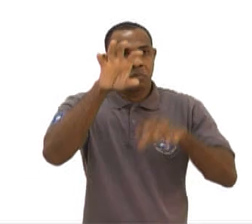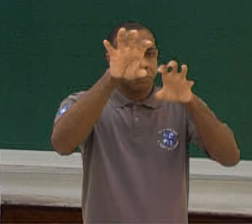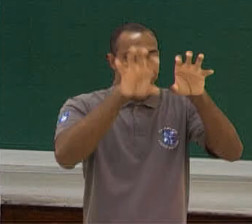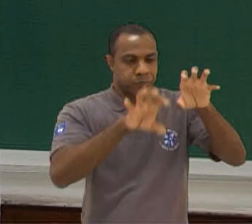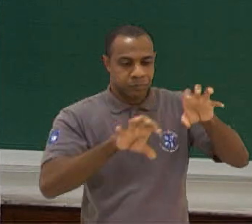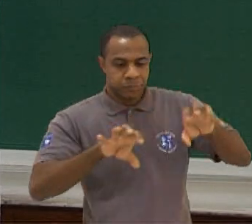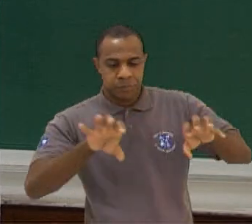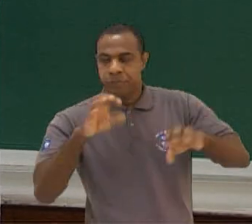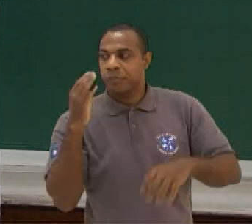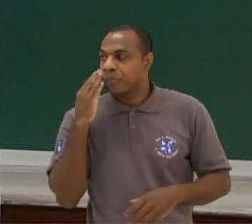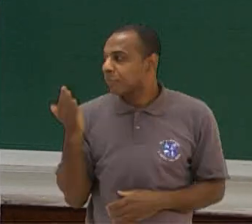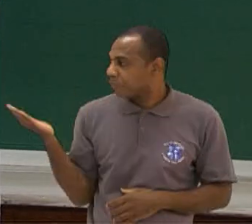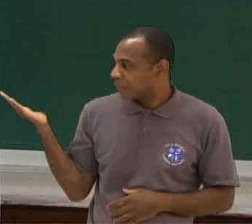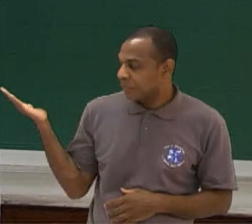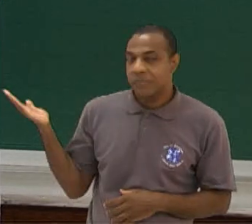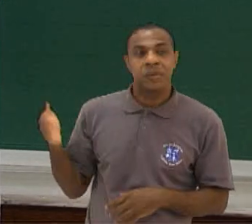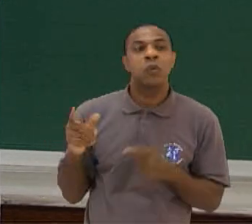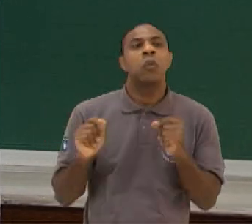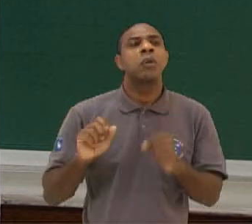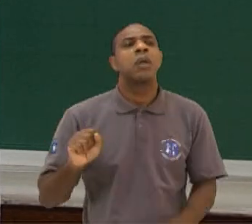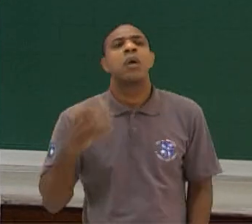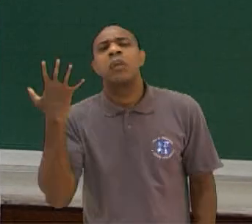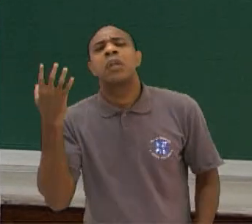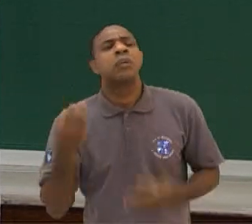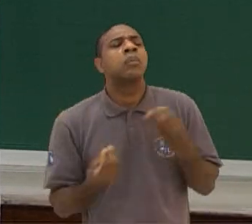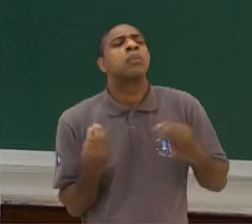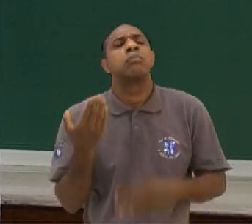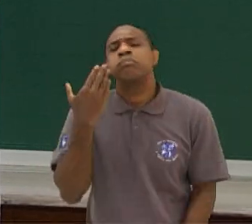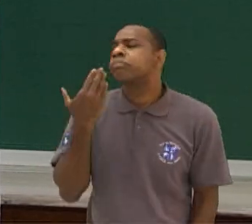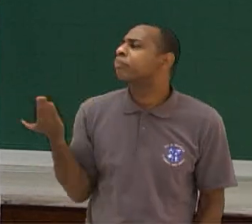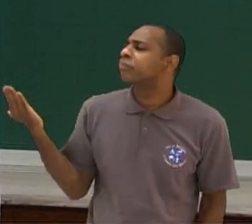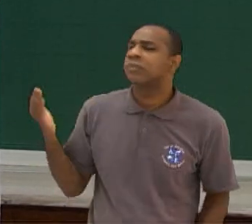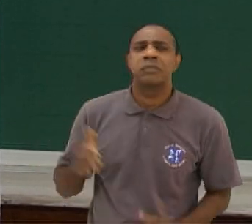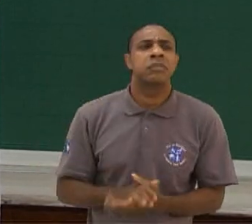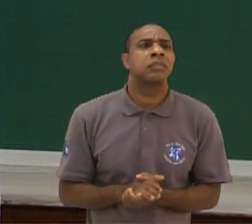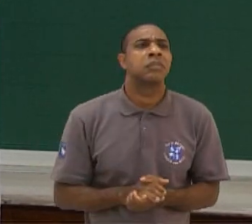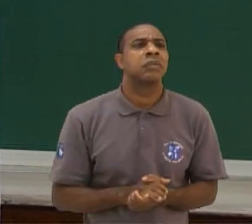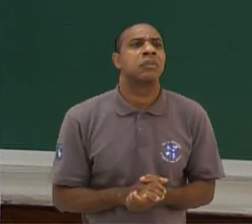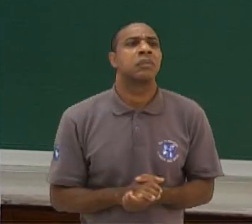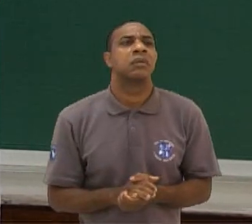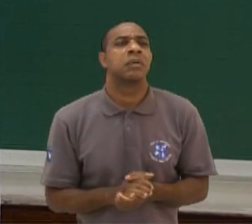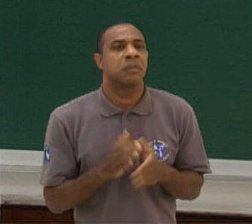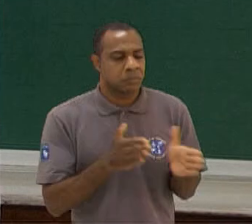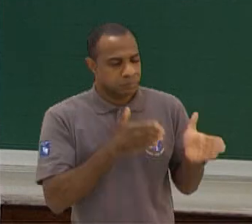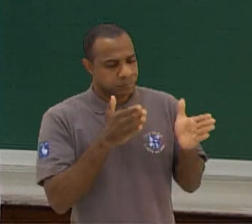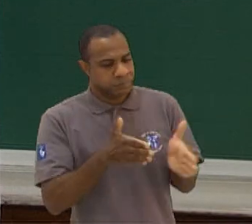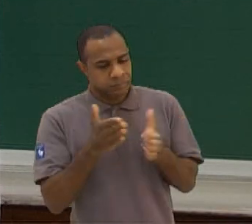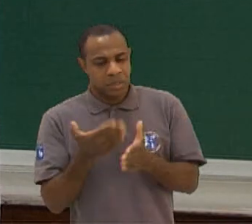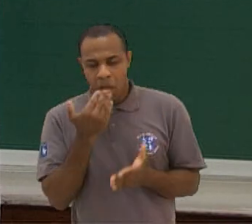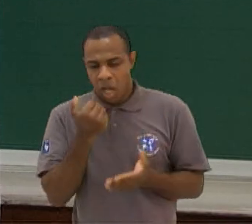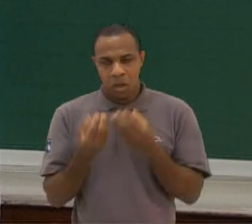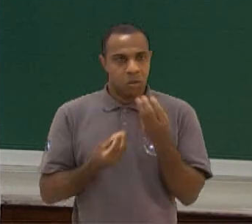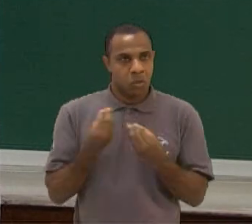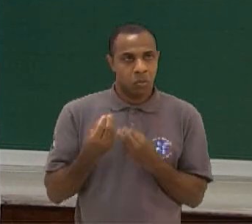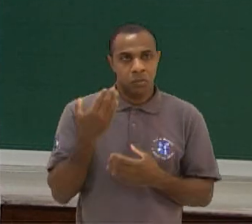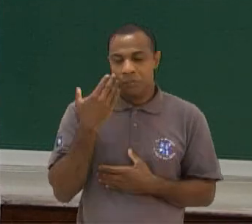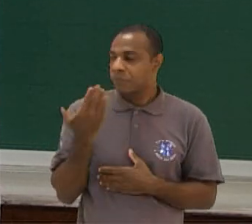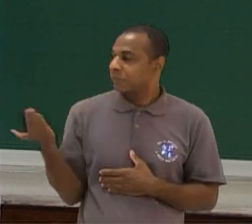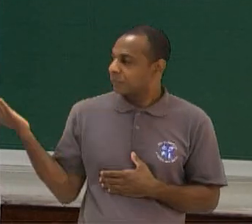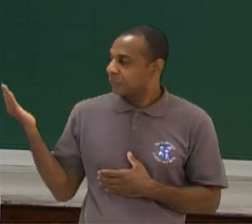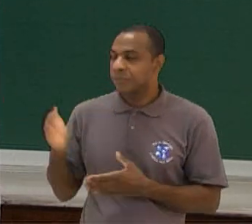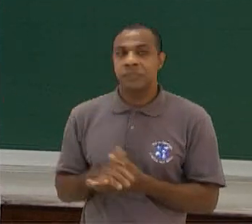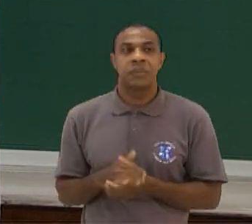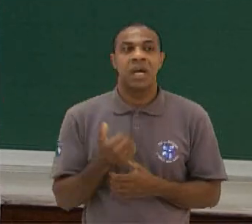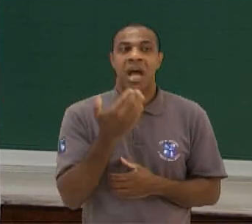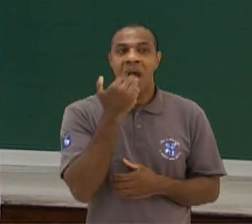degradação de celulose. Mas como que isso acontece, professor? Vamos observar aqui as etapas dessa digestão. Então, o